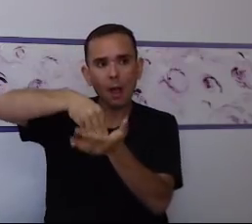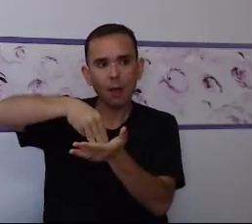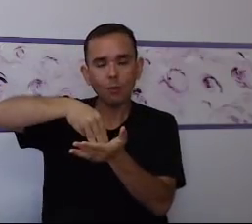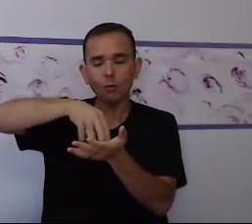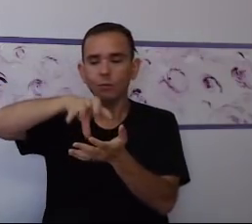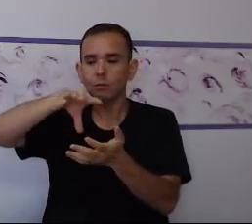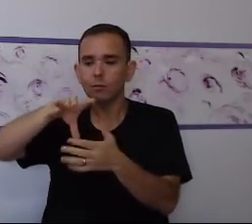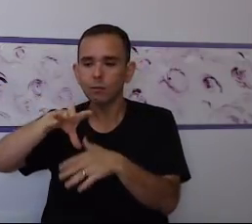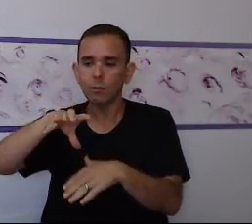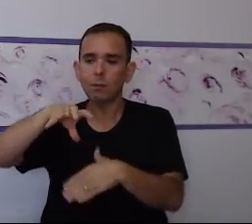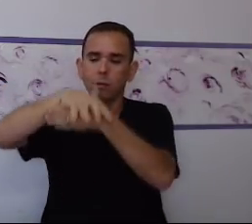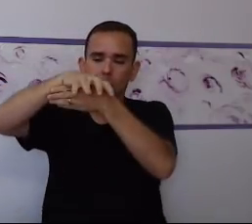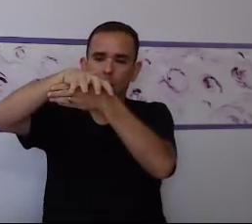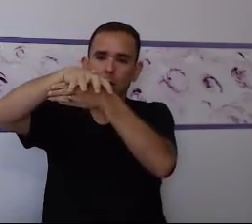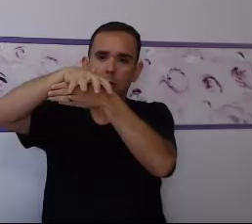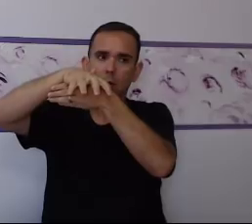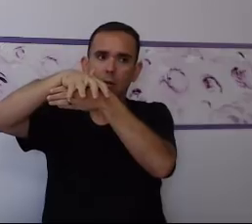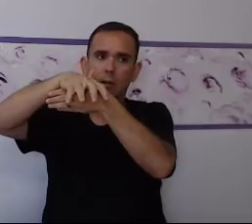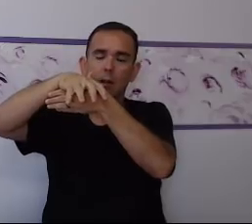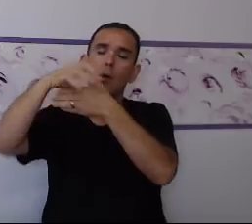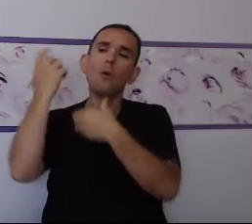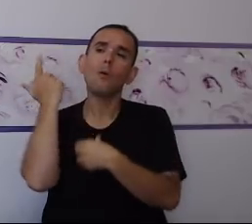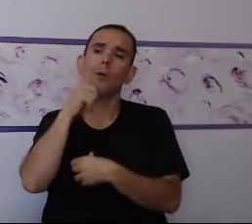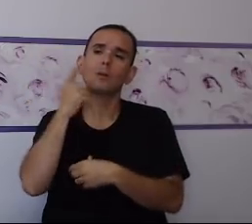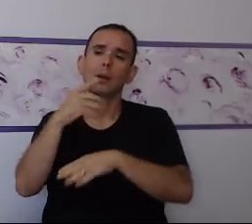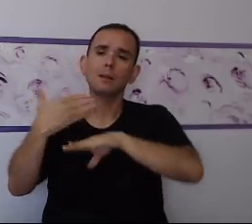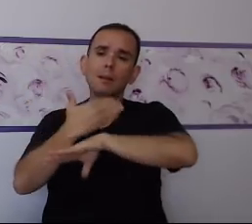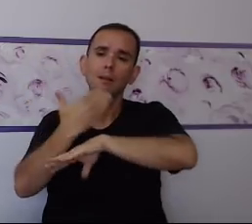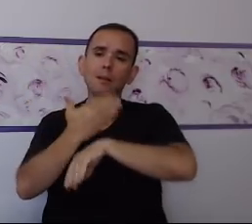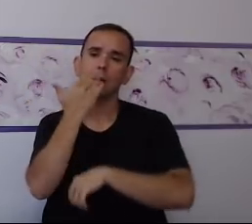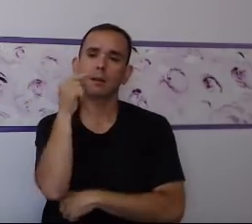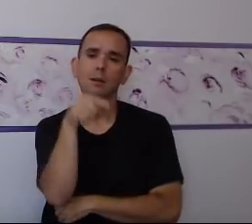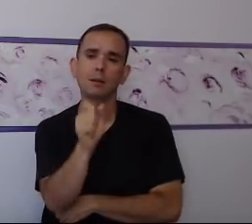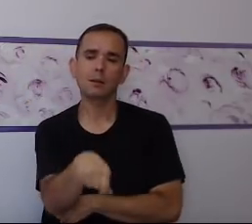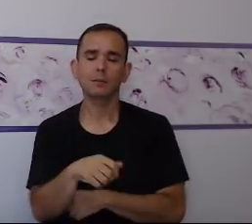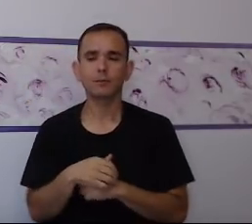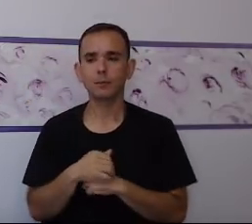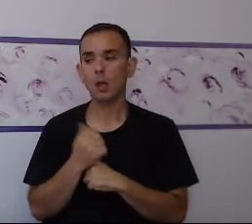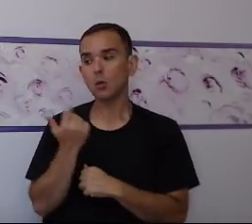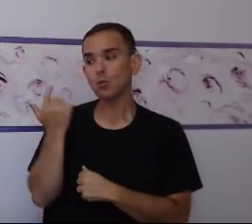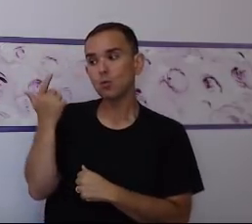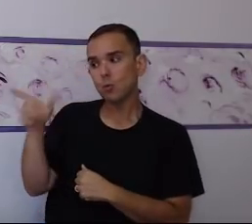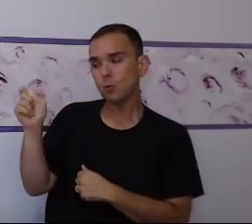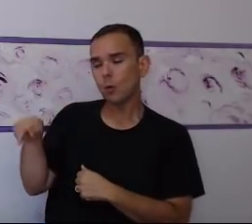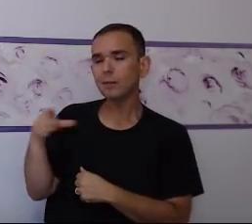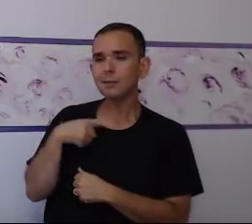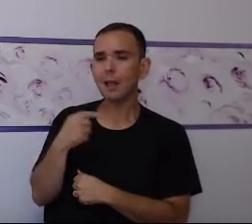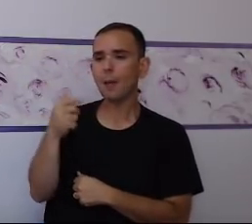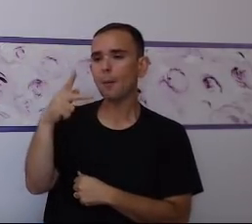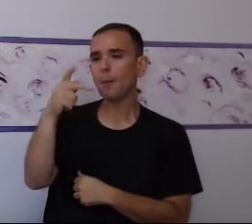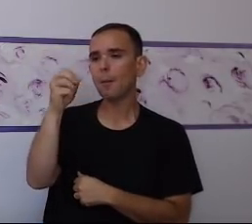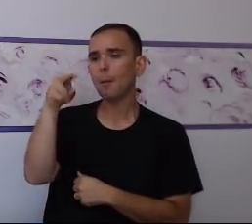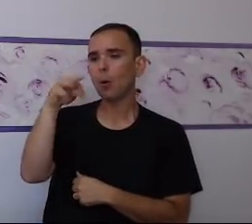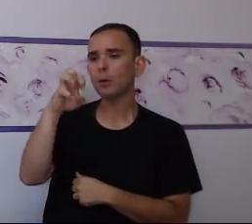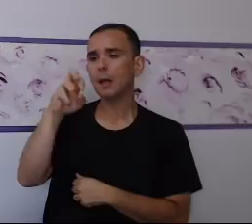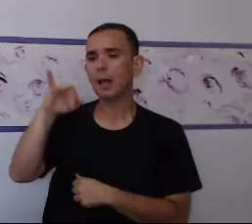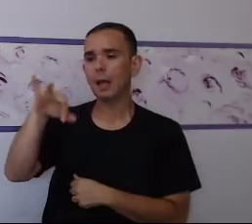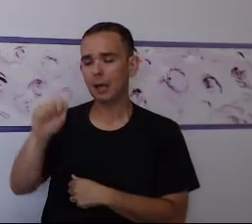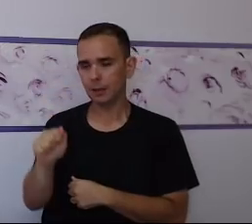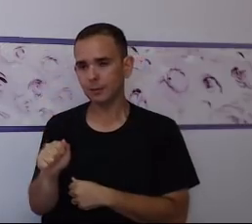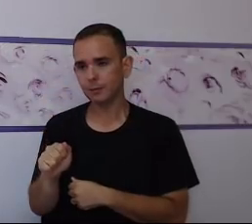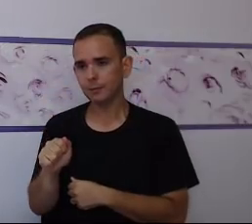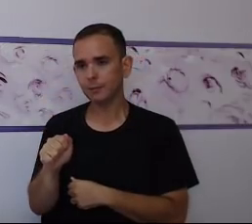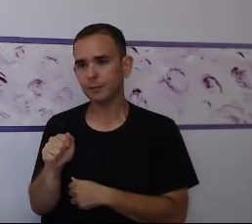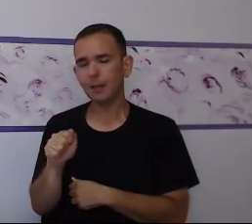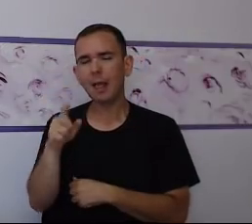velcro, onde eu dou acesso para ele à alimentação. Né? Do outro lado, eu tenho a ponteira. Lembra que eu falei a ponteira